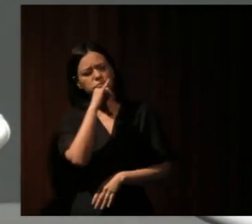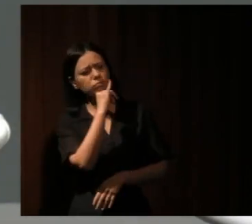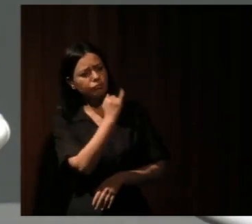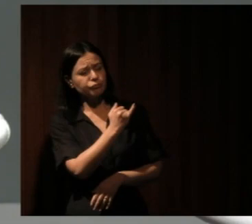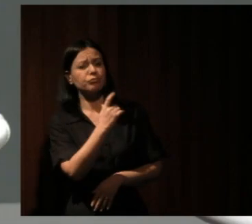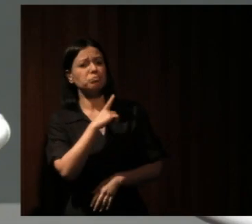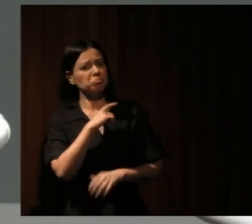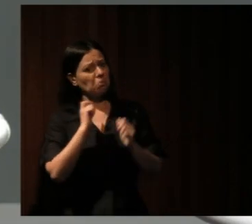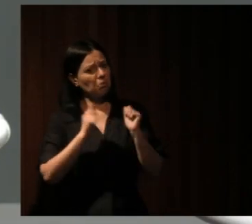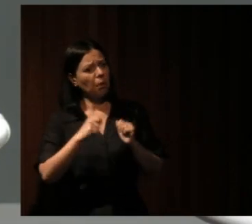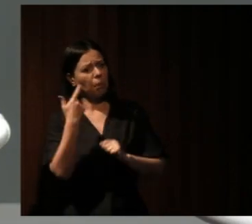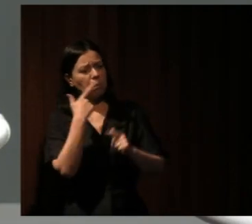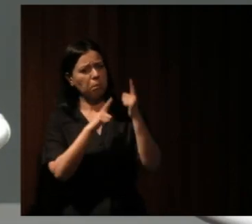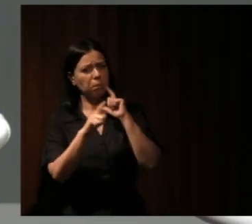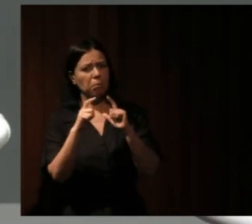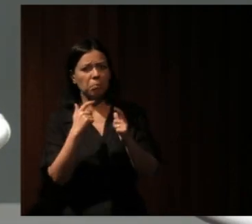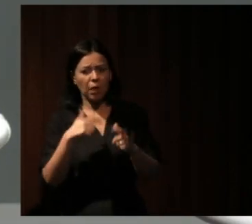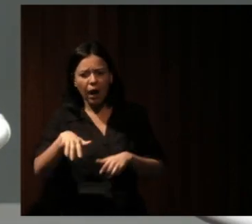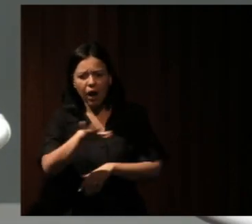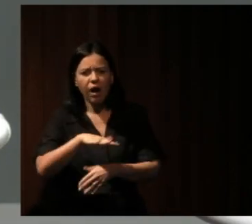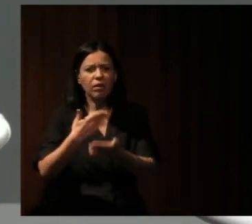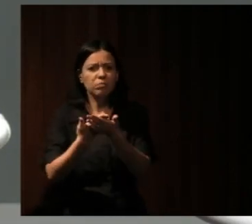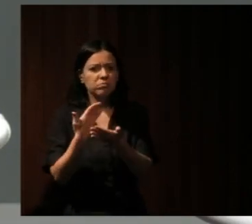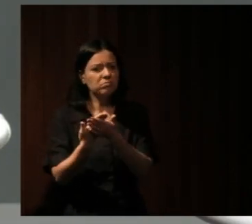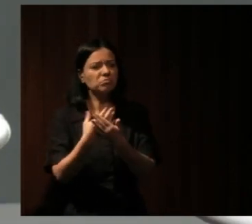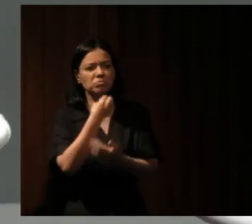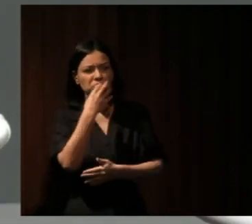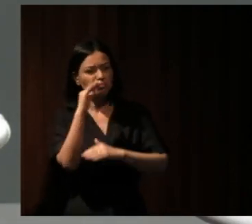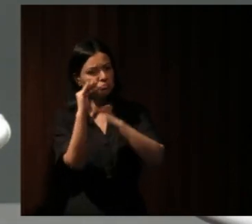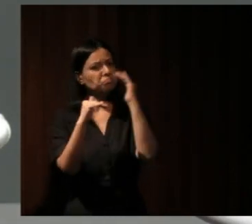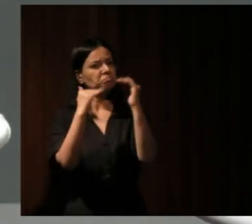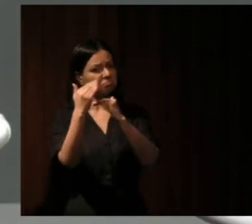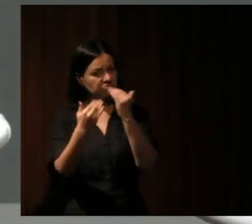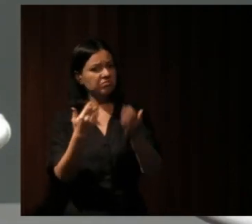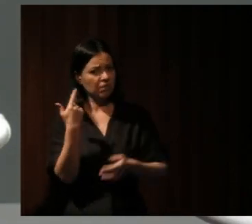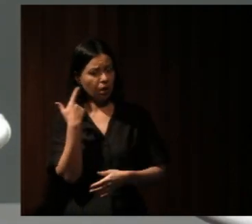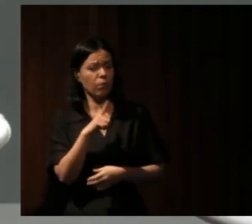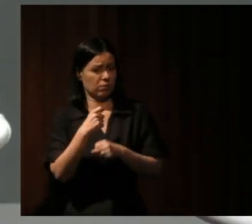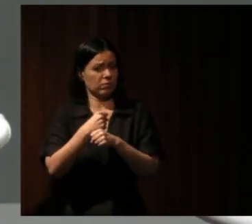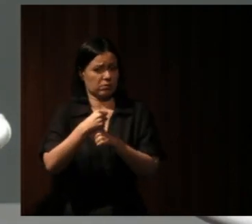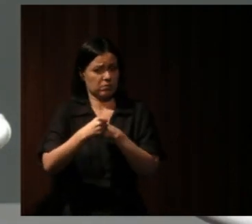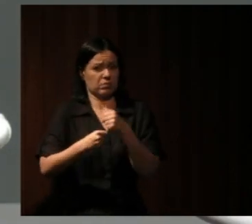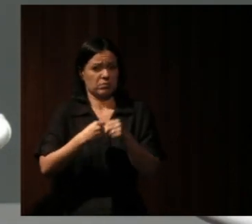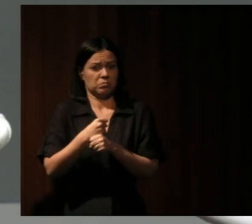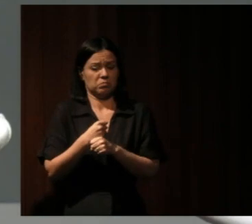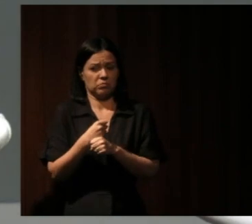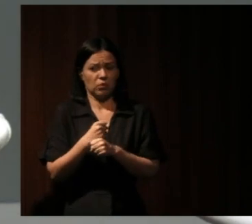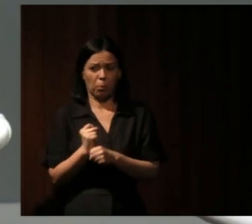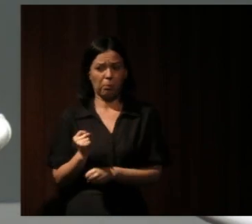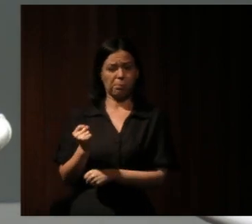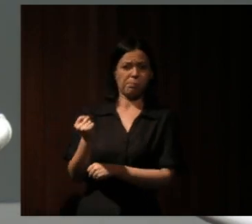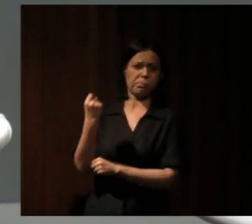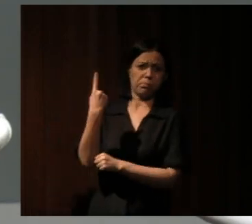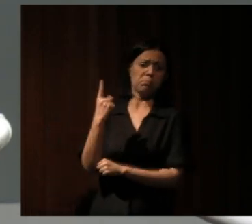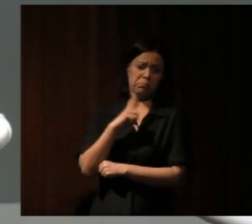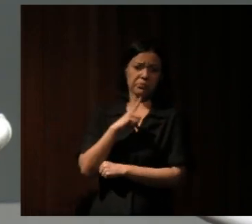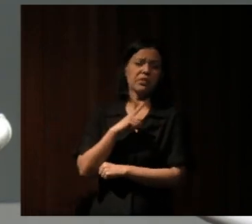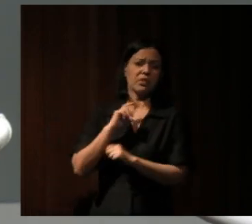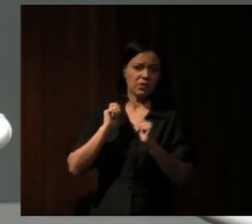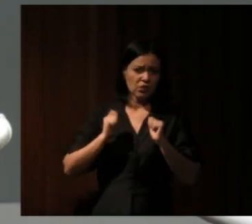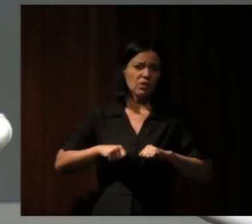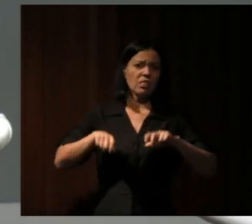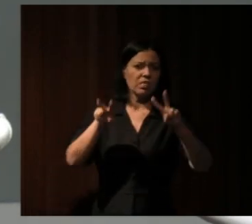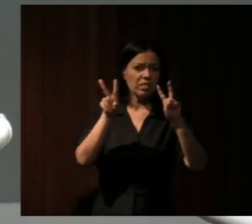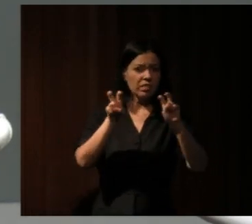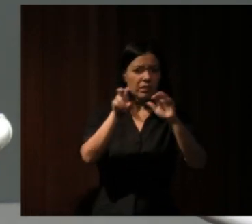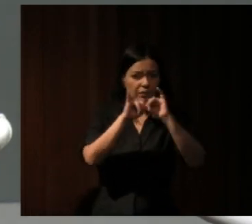ali um ganho na verdade Educacional muito grande ali naquele ano e então quer dizer foi uma história paralela que a gente contou ali que na